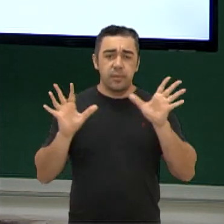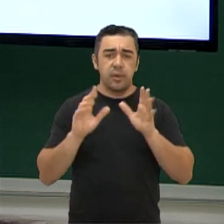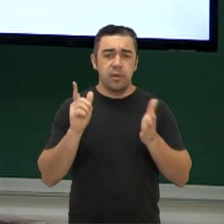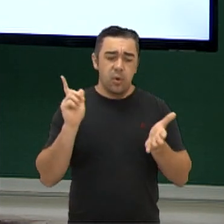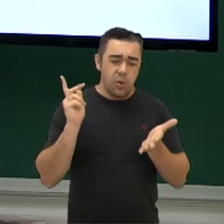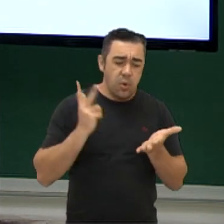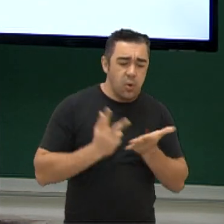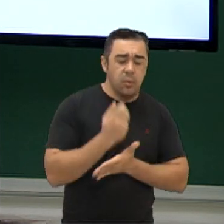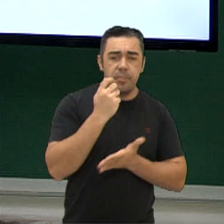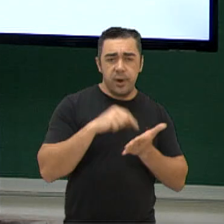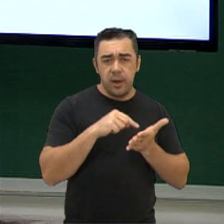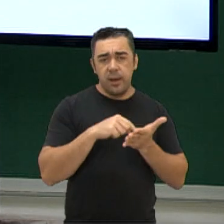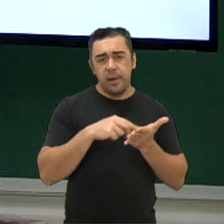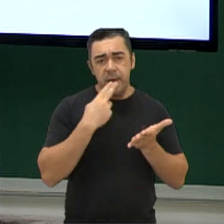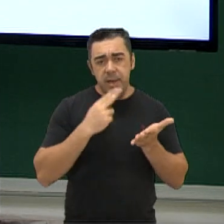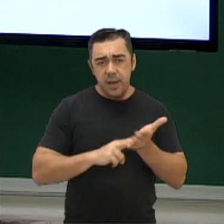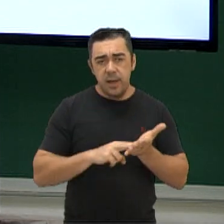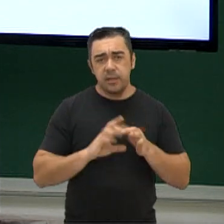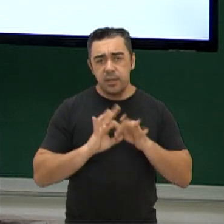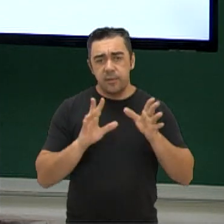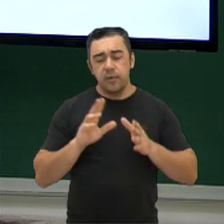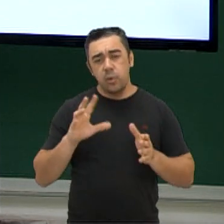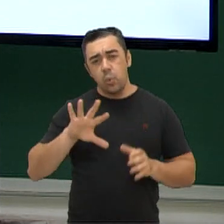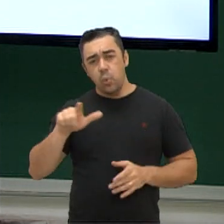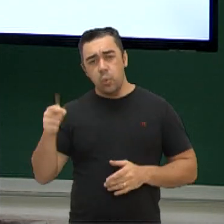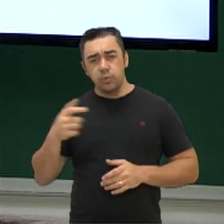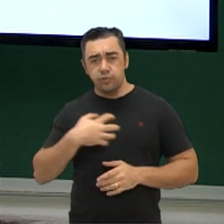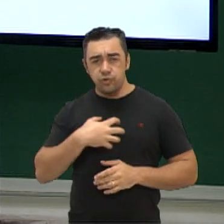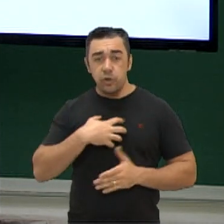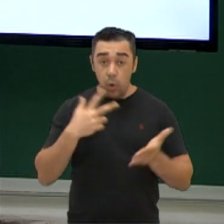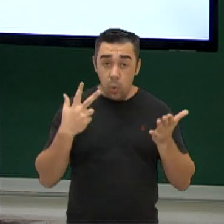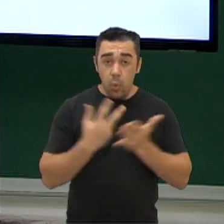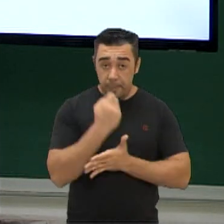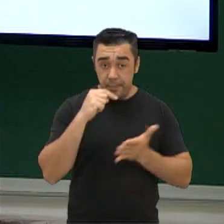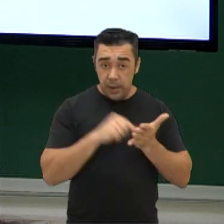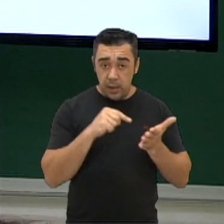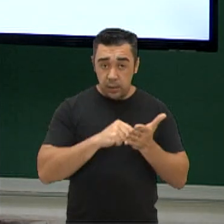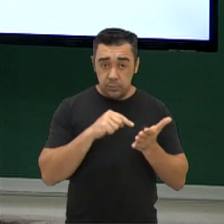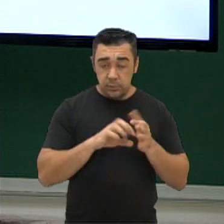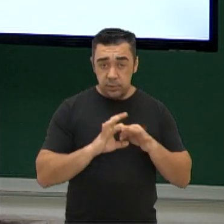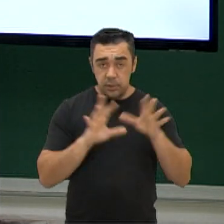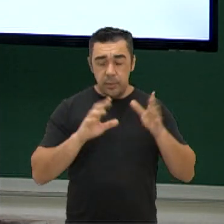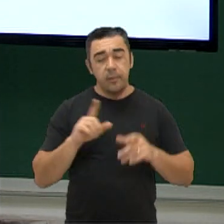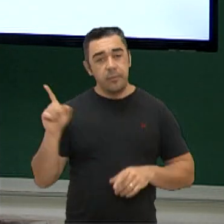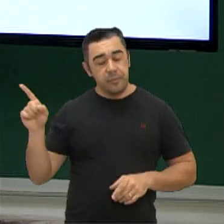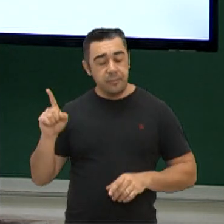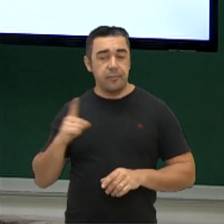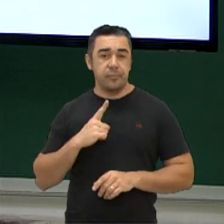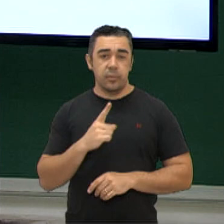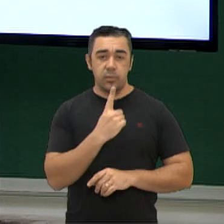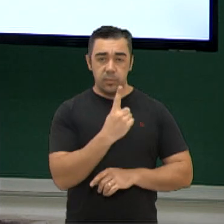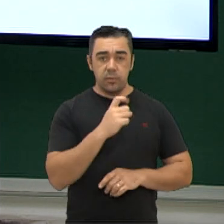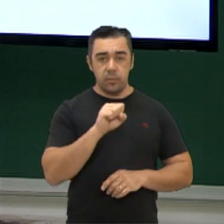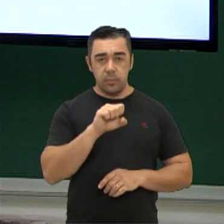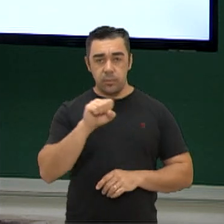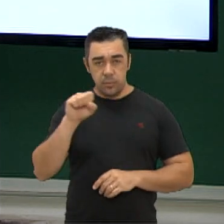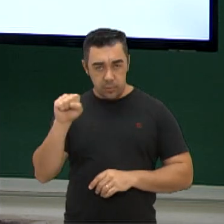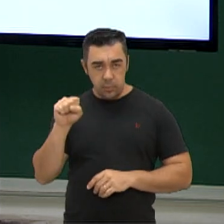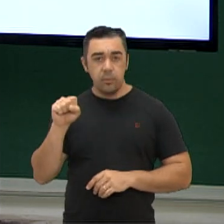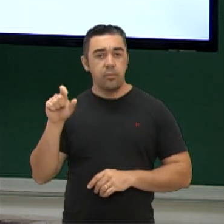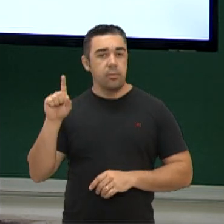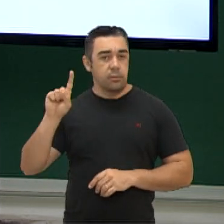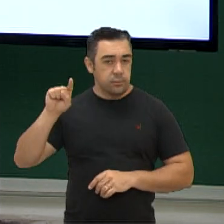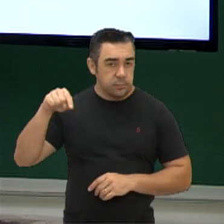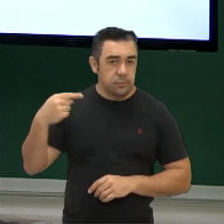a sua liberdade, de outras formas, inclusive comprando a sua liberdade. Então ela foi feita em 1888, um